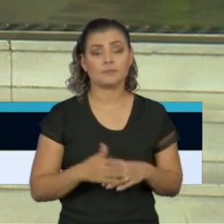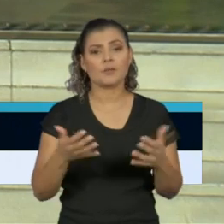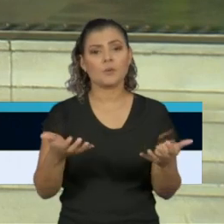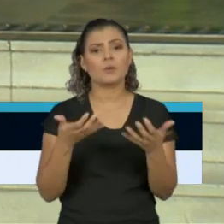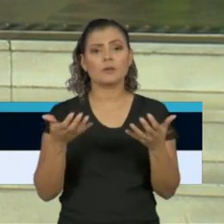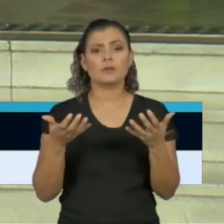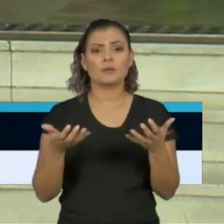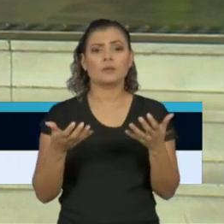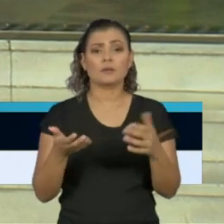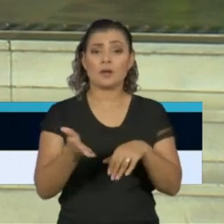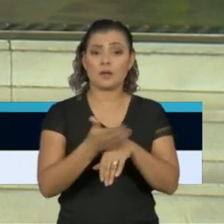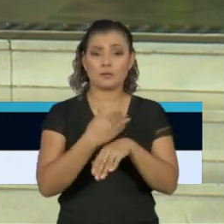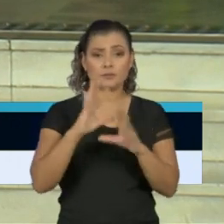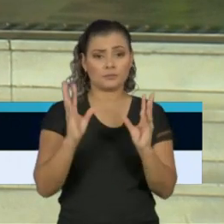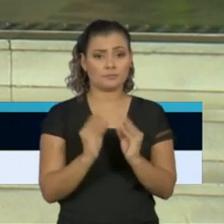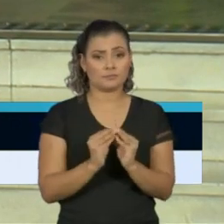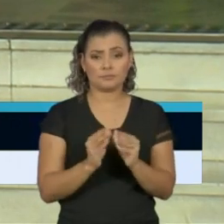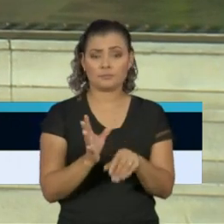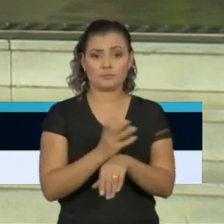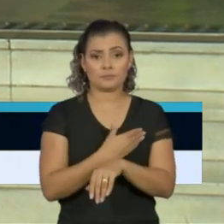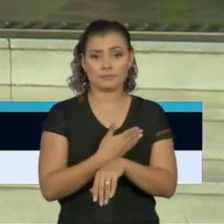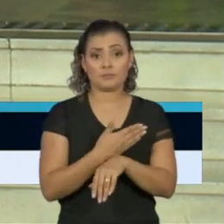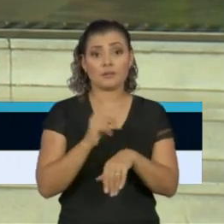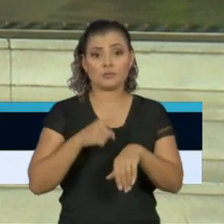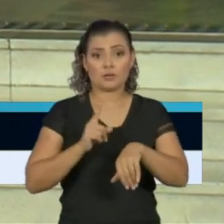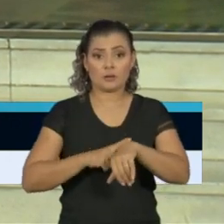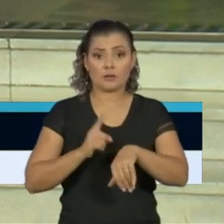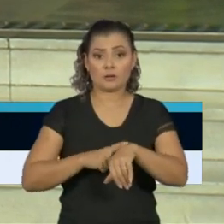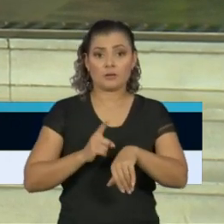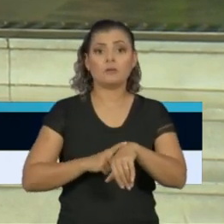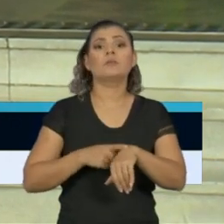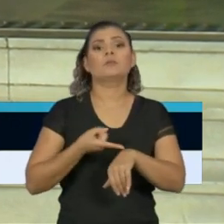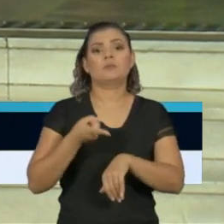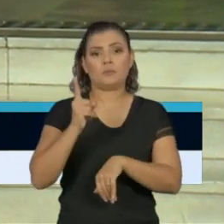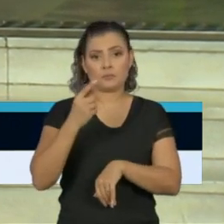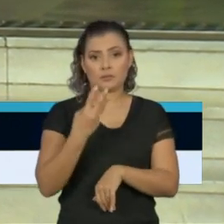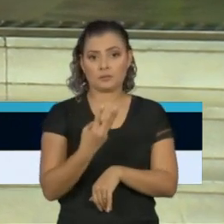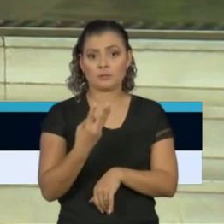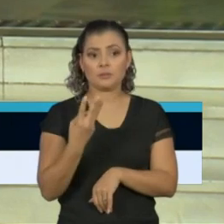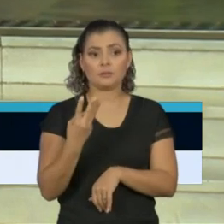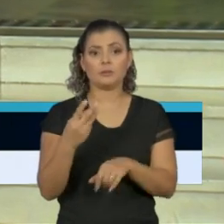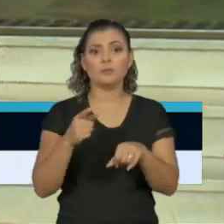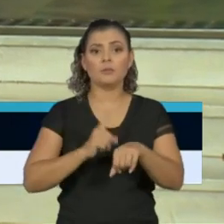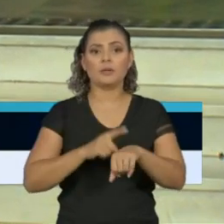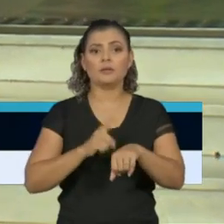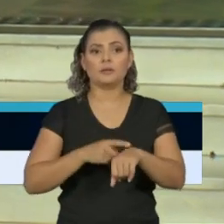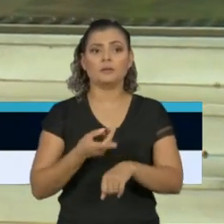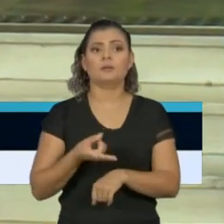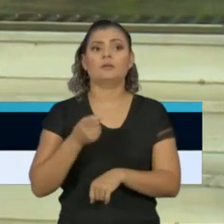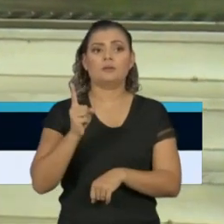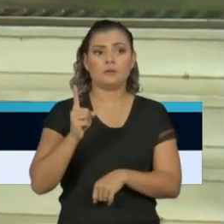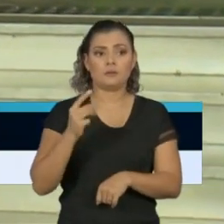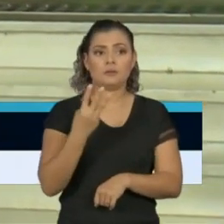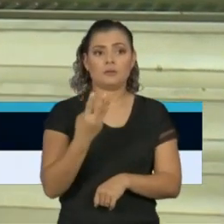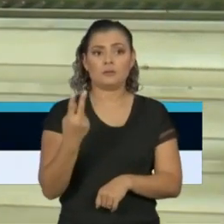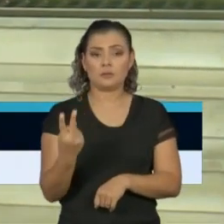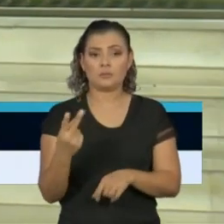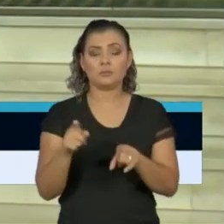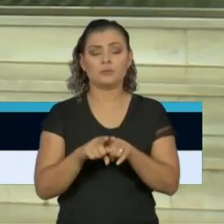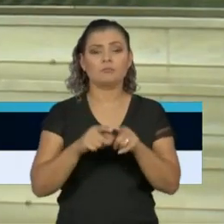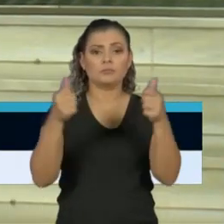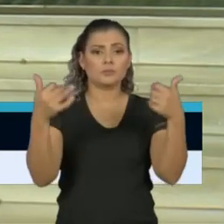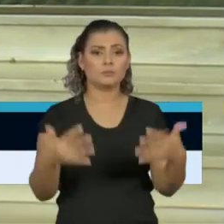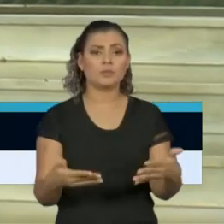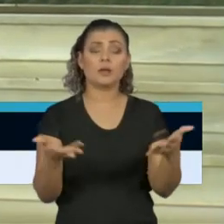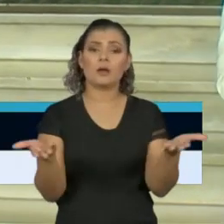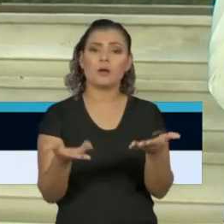queria, antes de concluir, são 13 horas e 32 minutos, pedir a Célia Parnes que, por favor, possa, atendendo ao